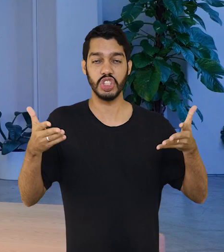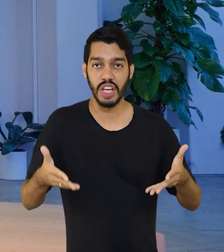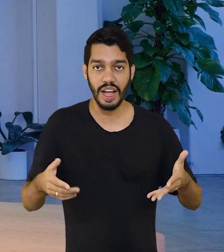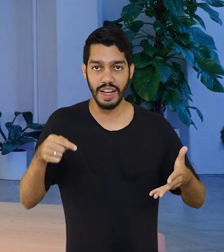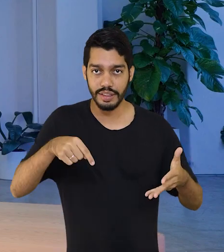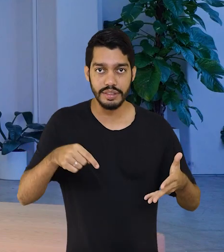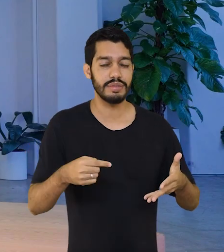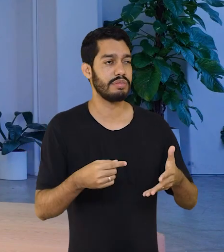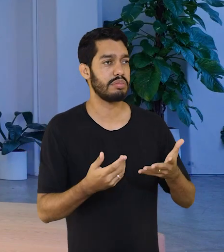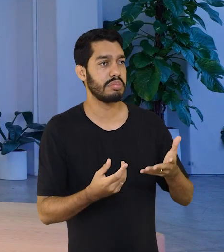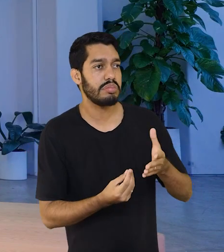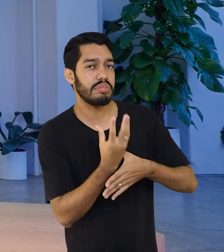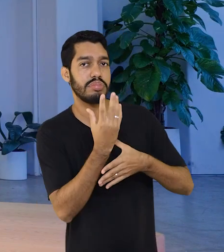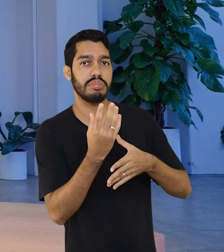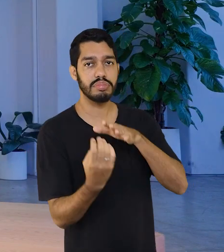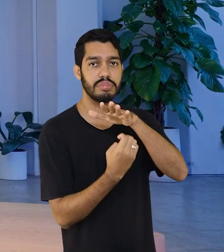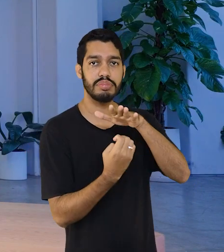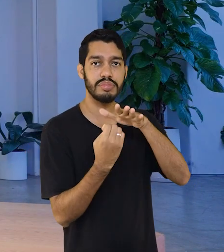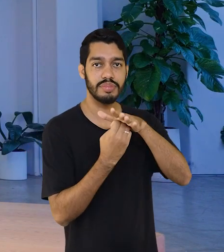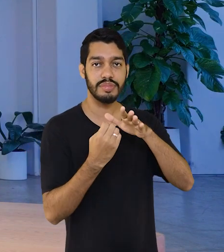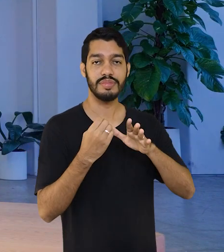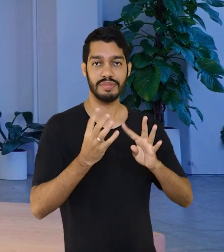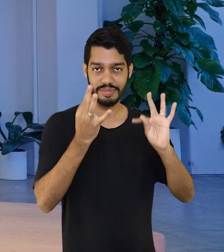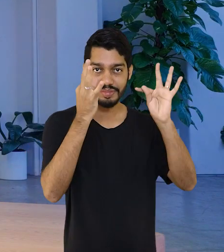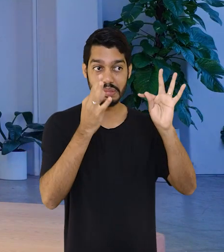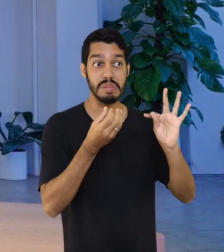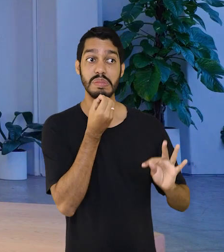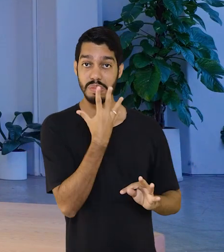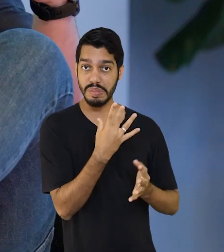lugar de construir empresas de tecnologia relevantes,